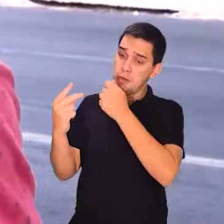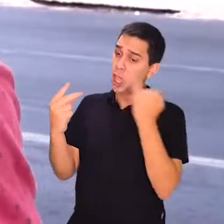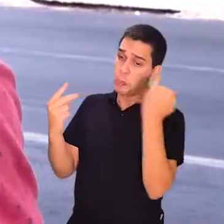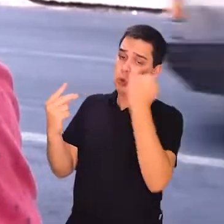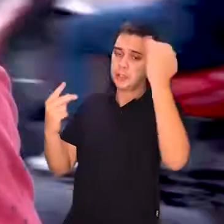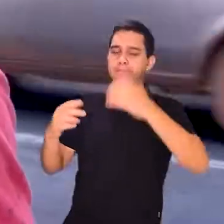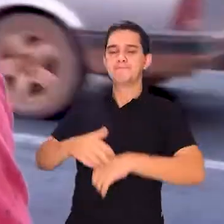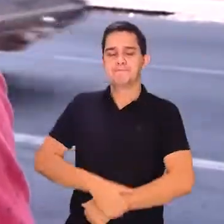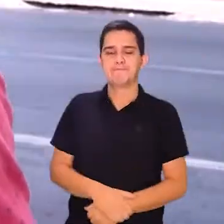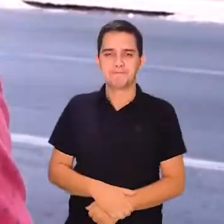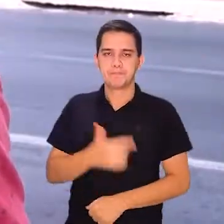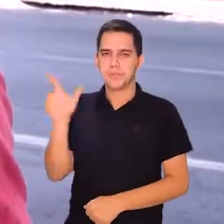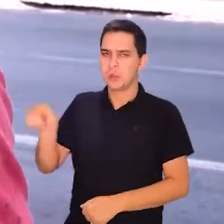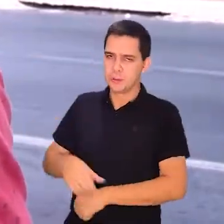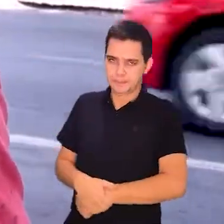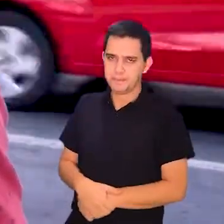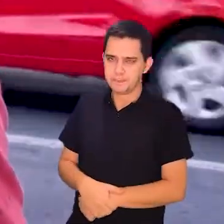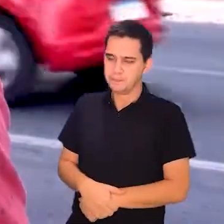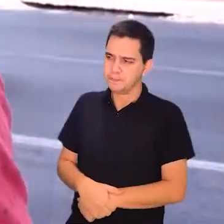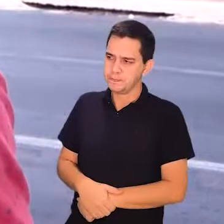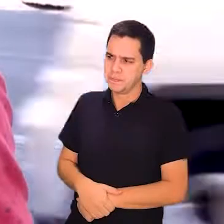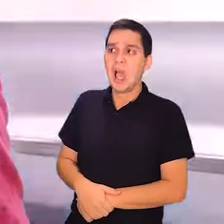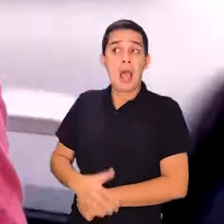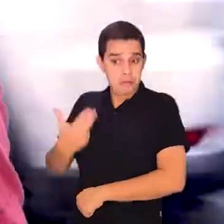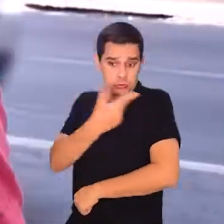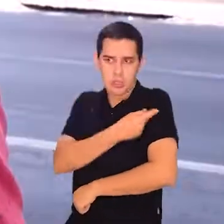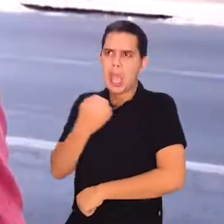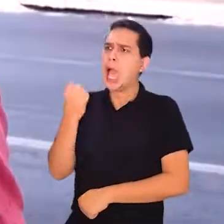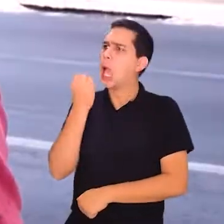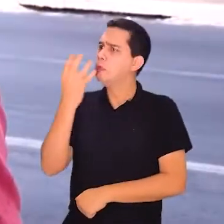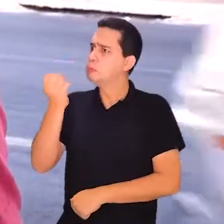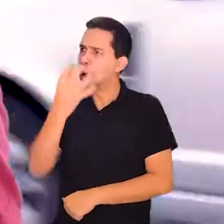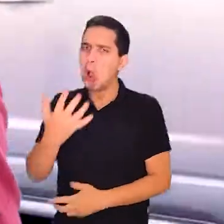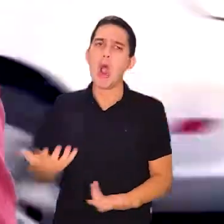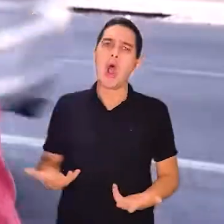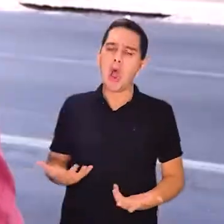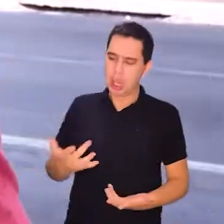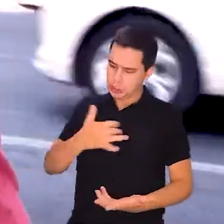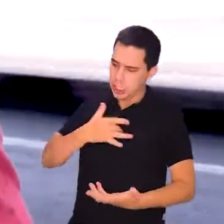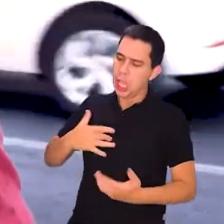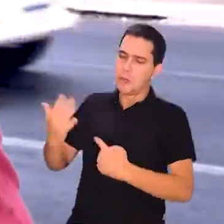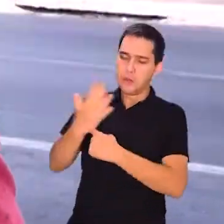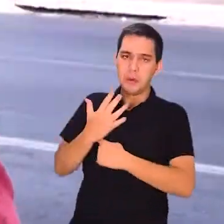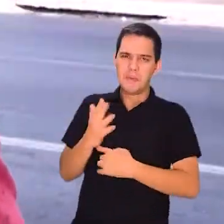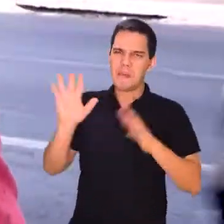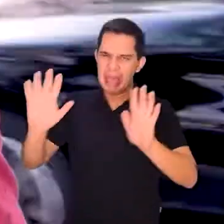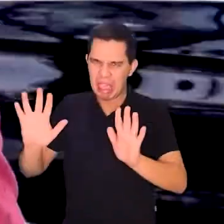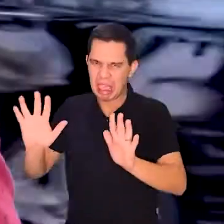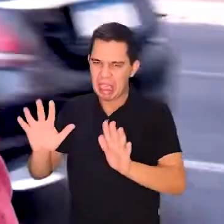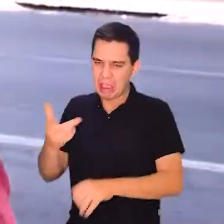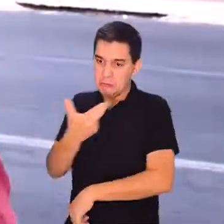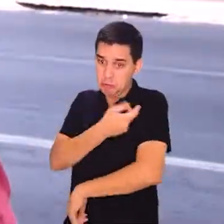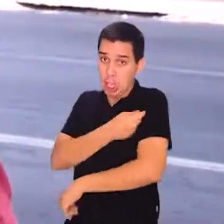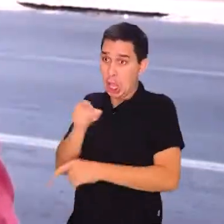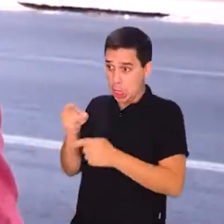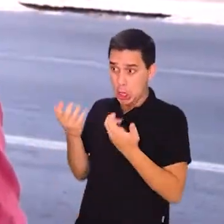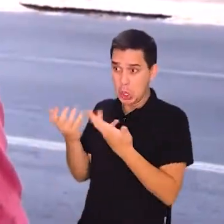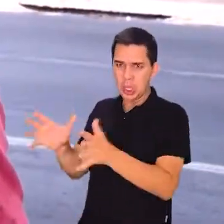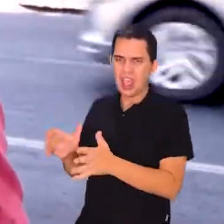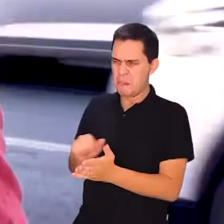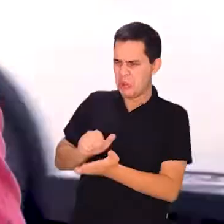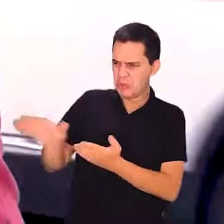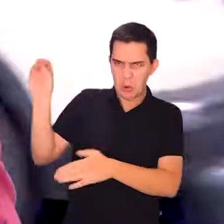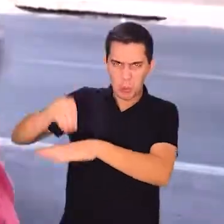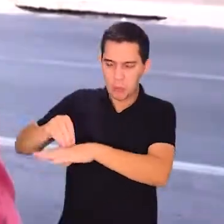né? Não, vacina é bom, né? Que previne a saúde dele e do próximo, mas também dá justa causa por causa disso. Muitas vezes pai